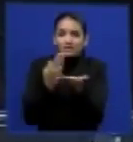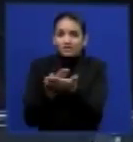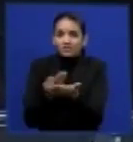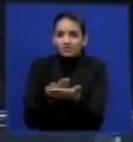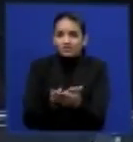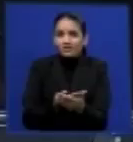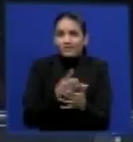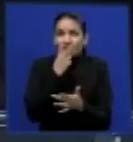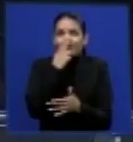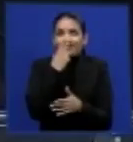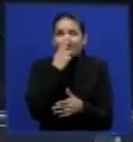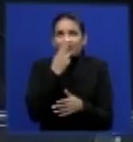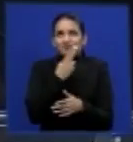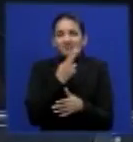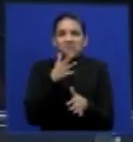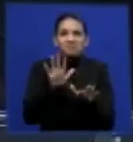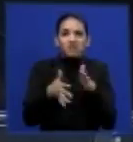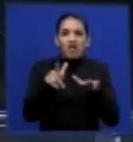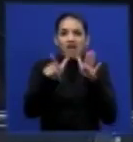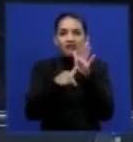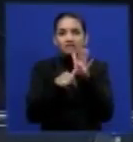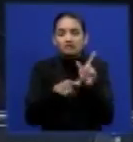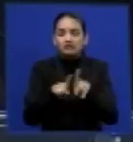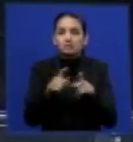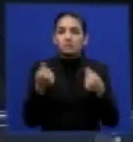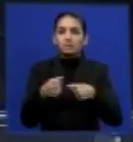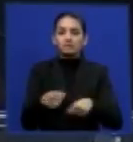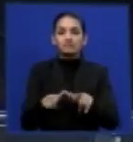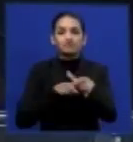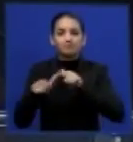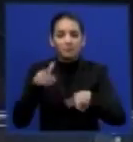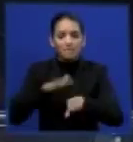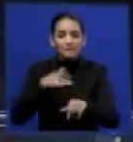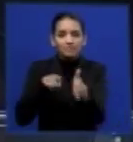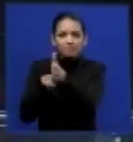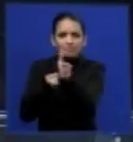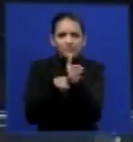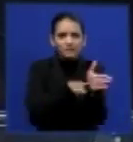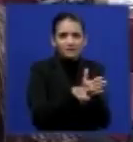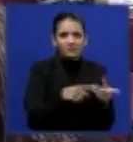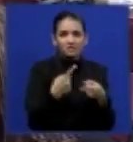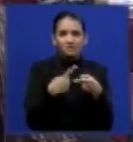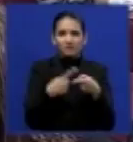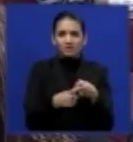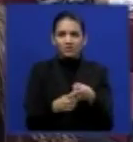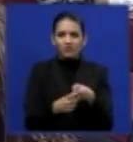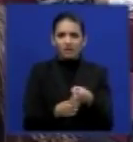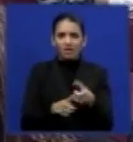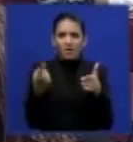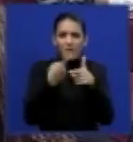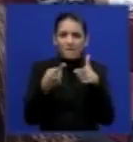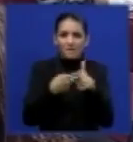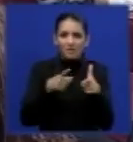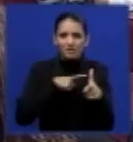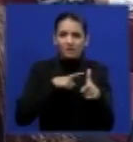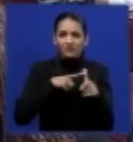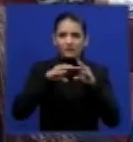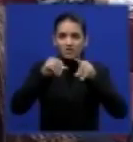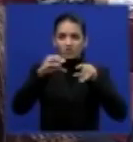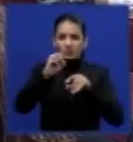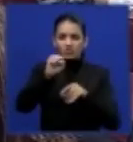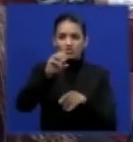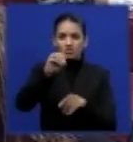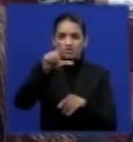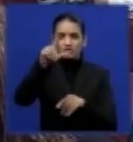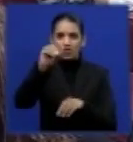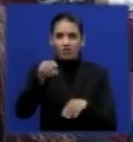Ainda precisamos trabalhar mais na área dees porque a contaminação do solo do ar e dos lençóis freáticos provavelmente